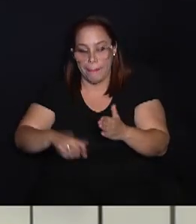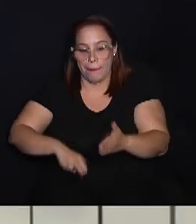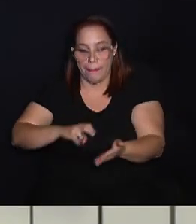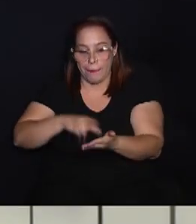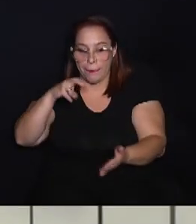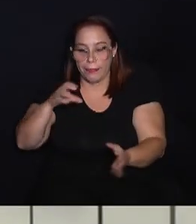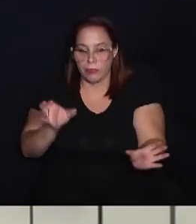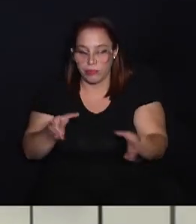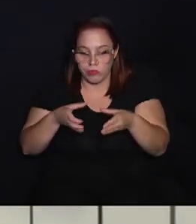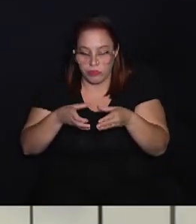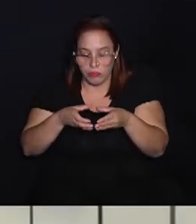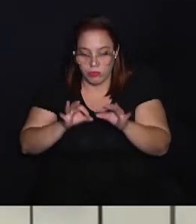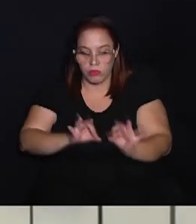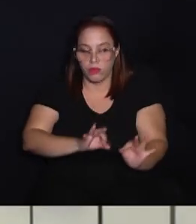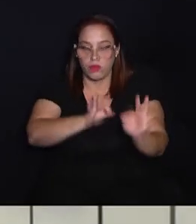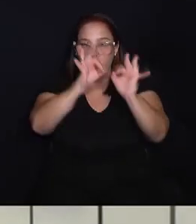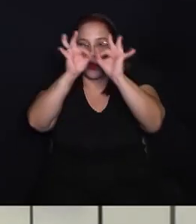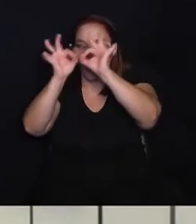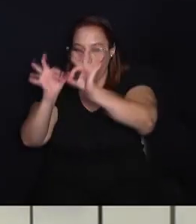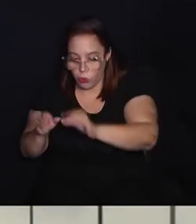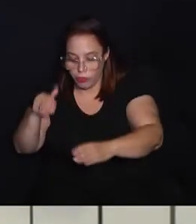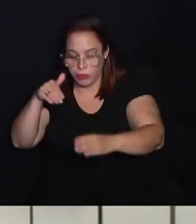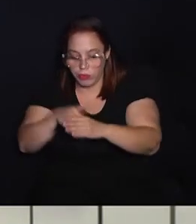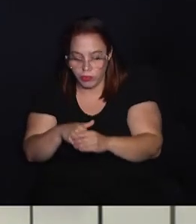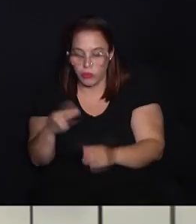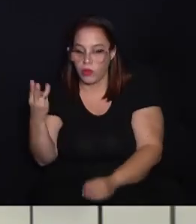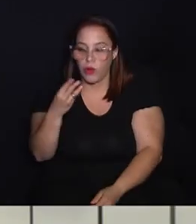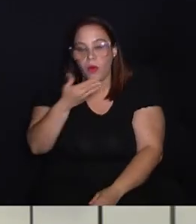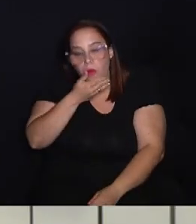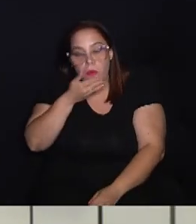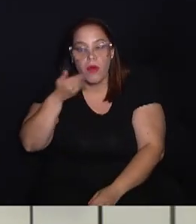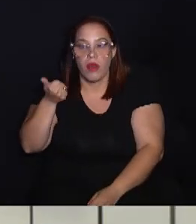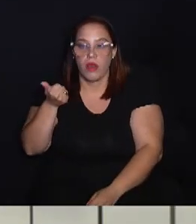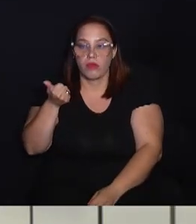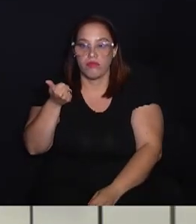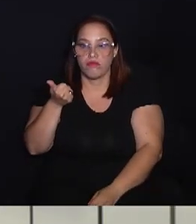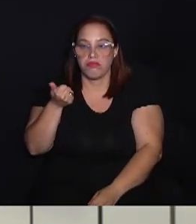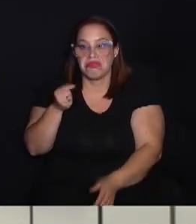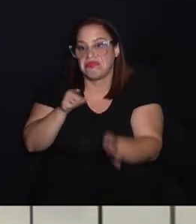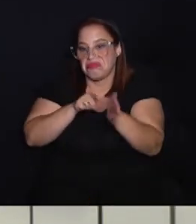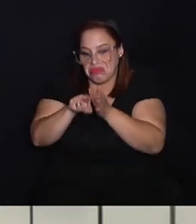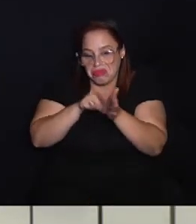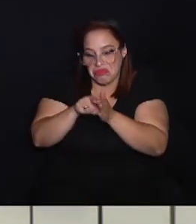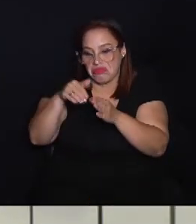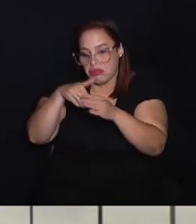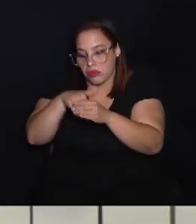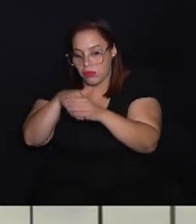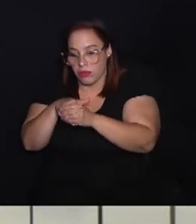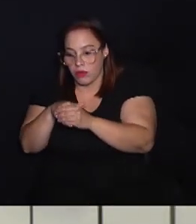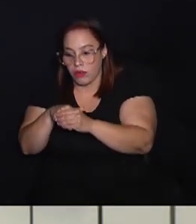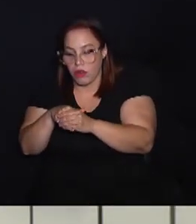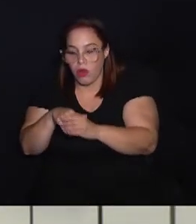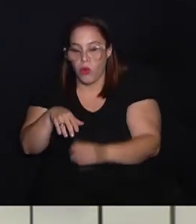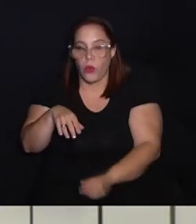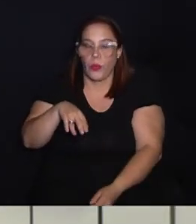E sessões adaptadas levam acessibilidade à votação nos colégios eleitorais.